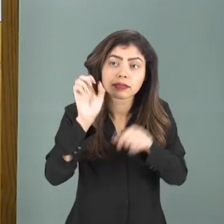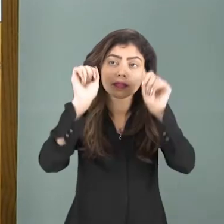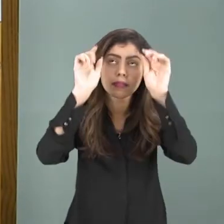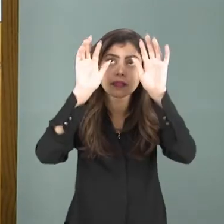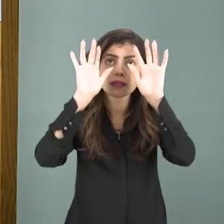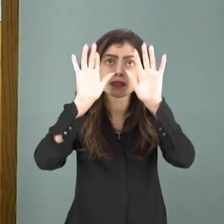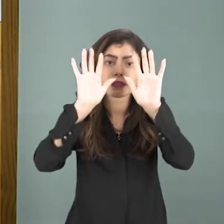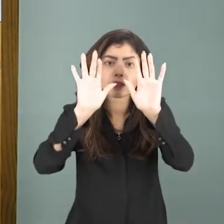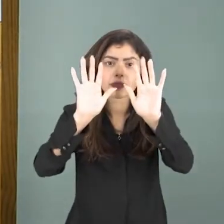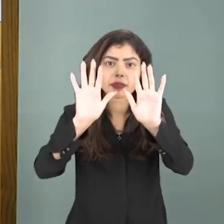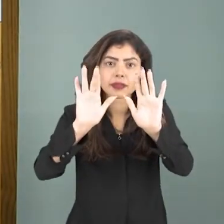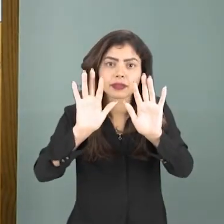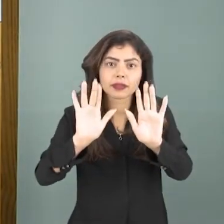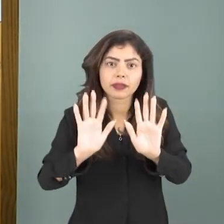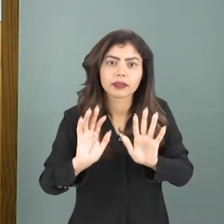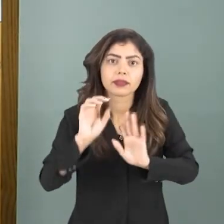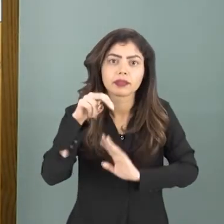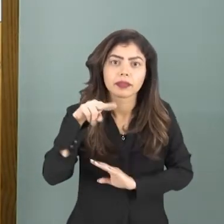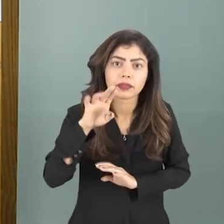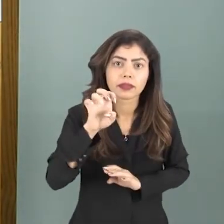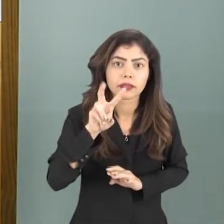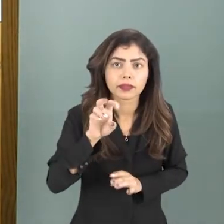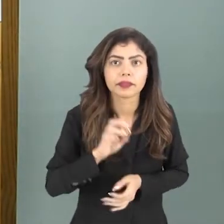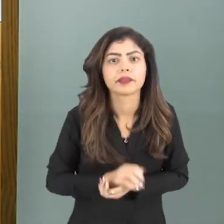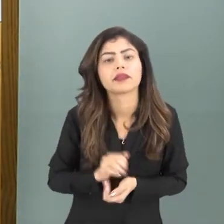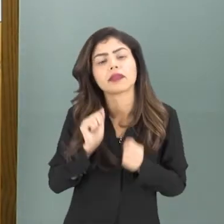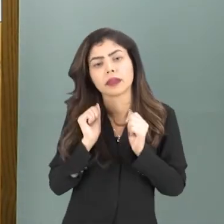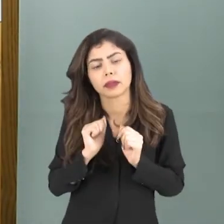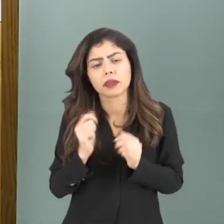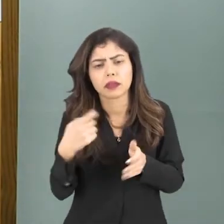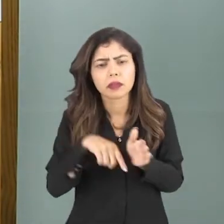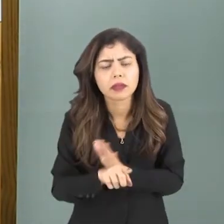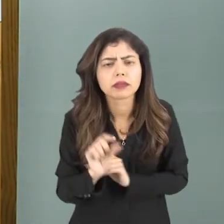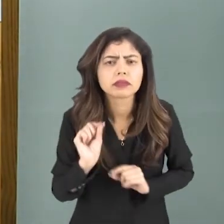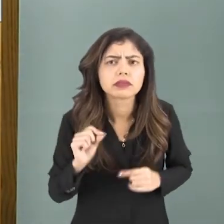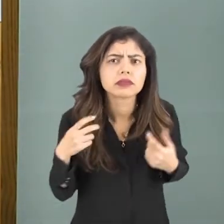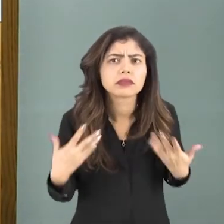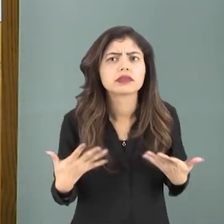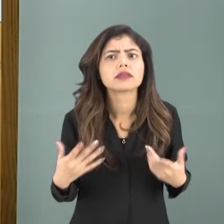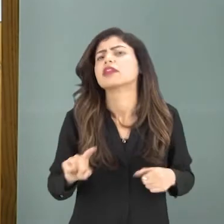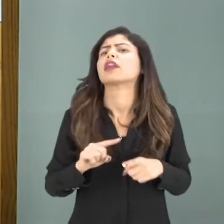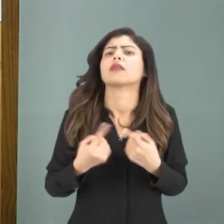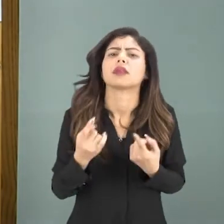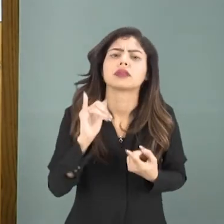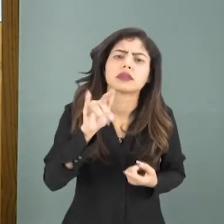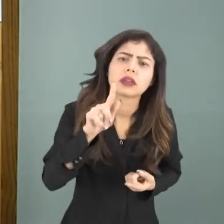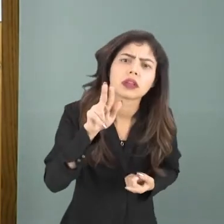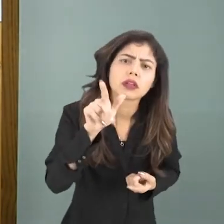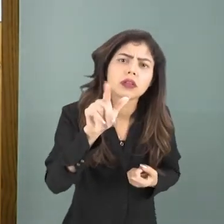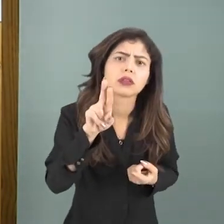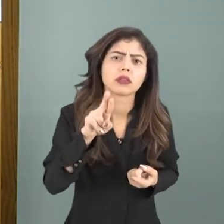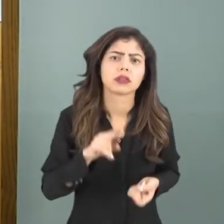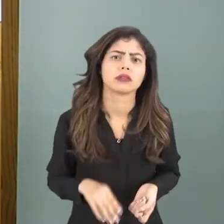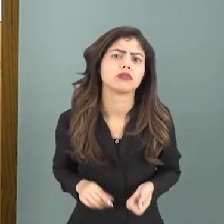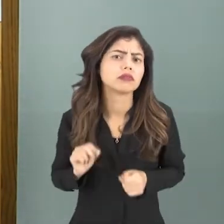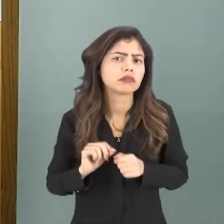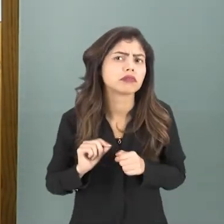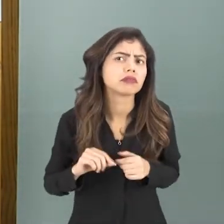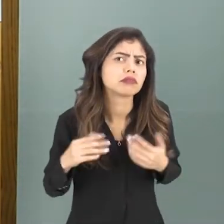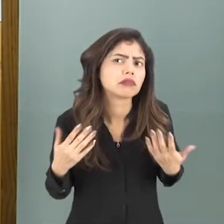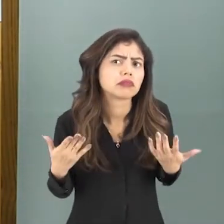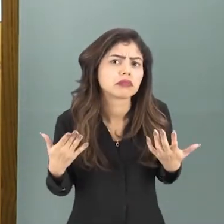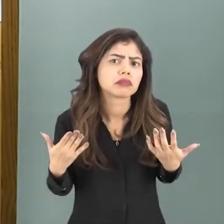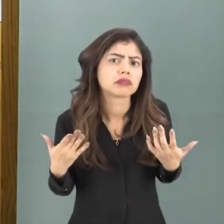neve. Isso mesmo, com blocos de neve. E você pode ficar se perguntando, lá no iglu